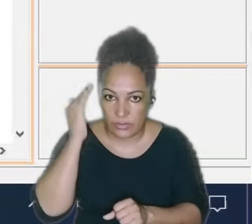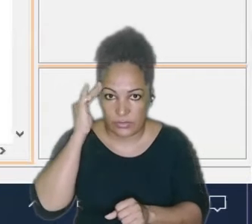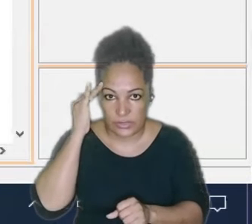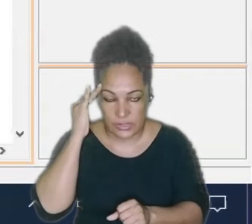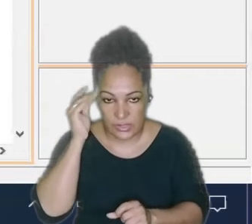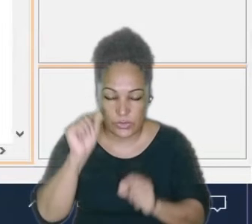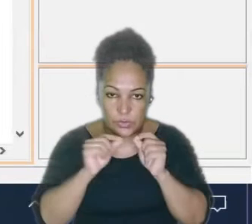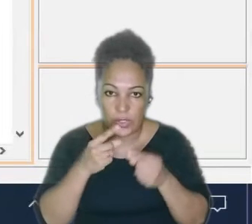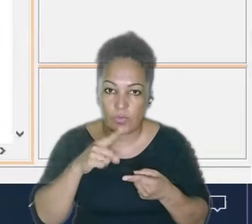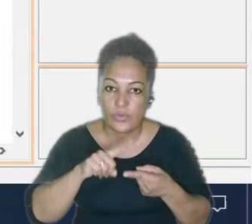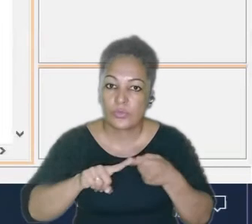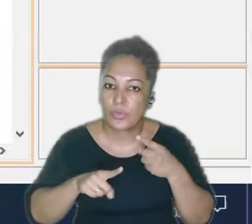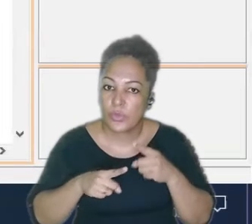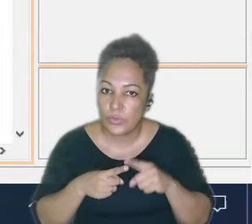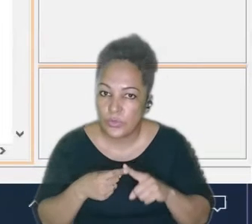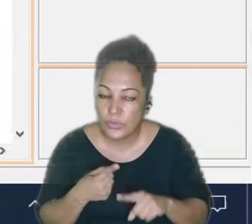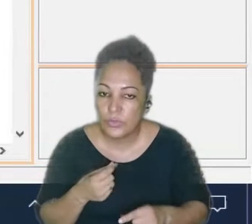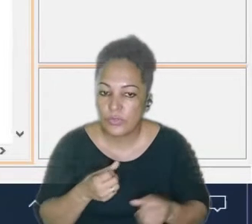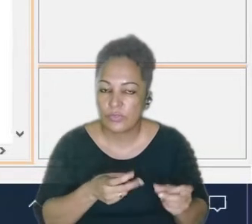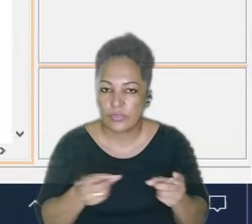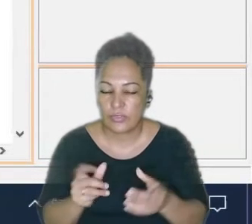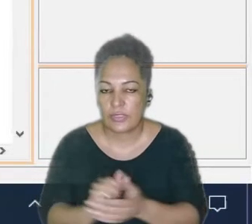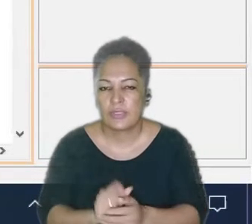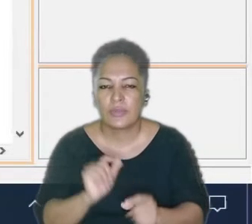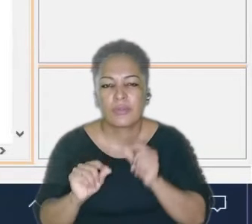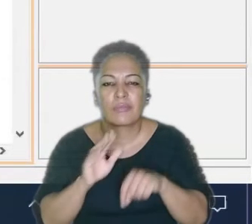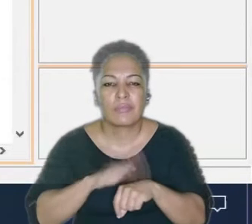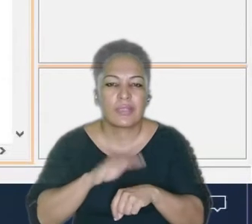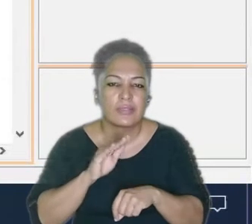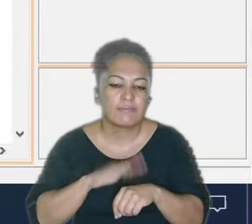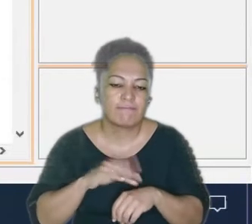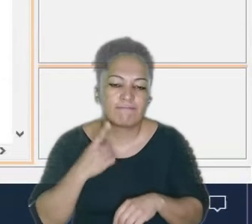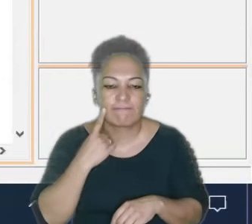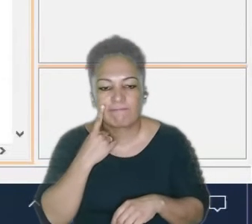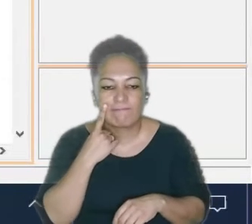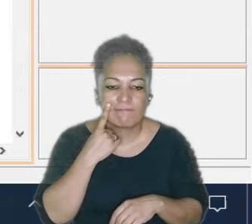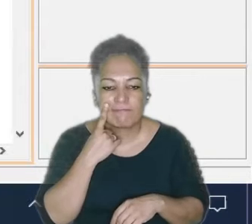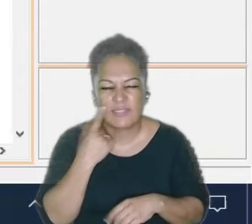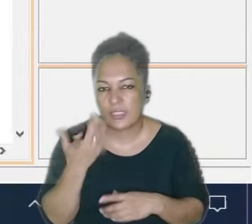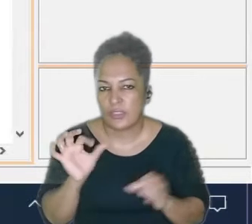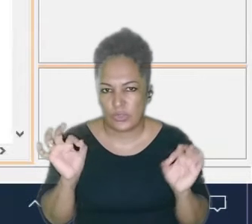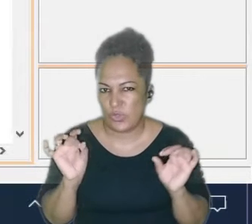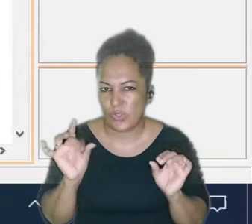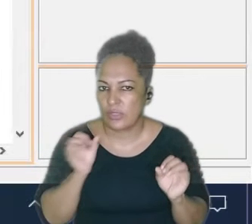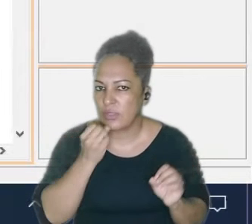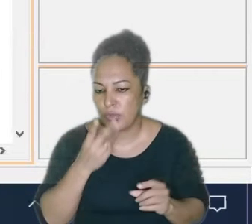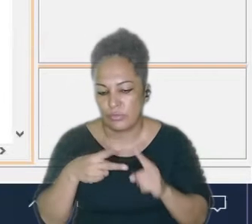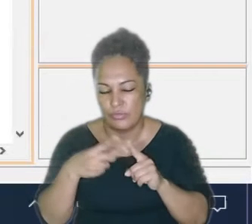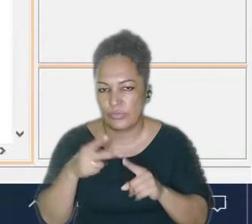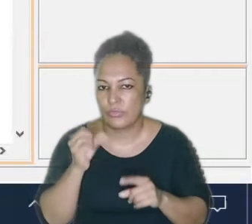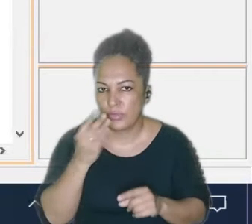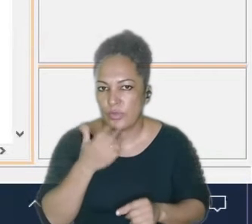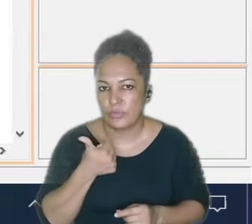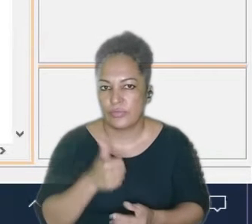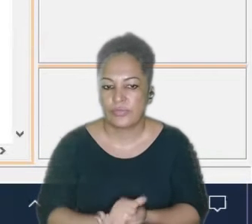você entenda a passagem como se fosse um produto, né? O que mais passagem tem que ter? Vou deixar ela só com esses 2, tá